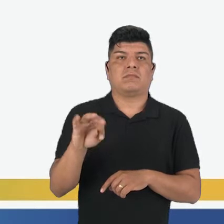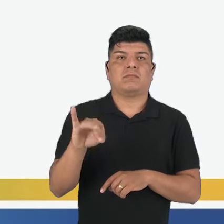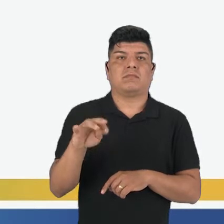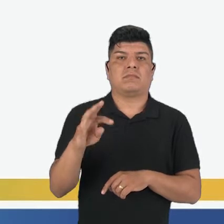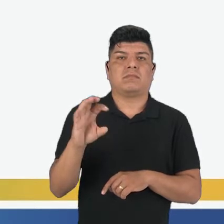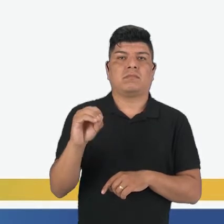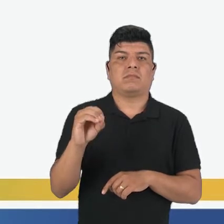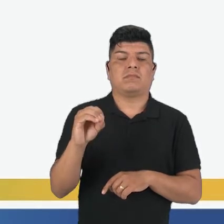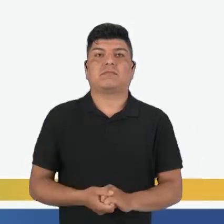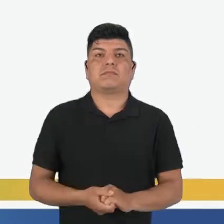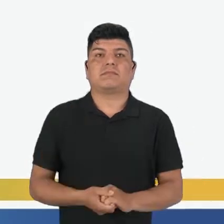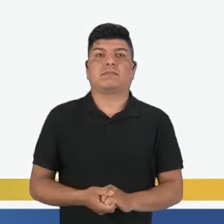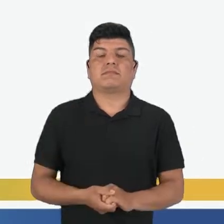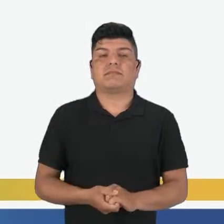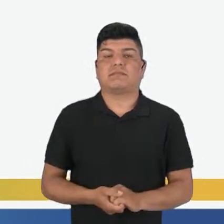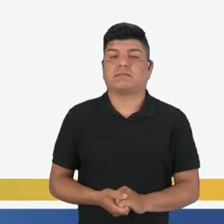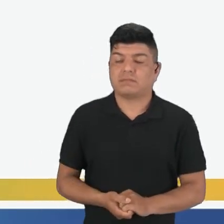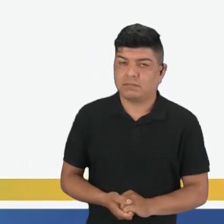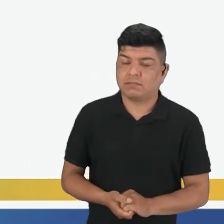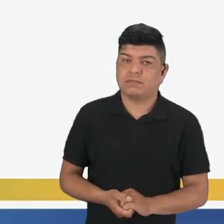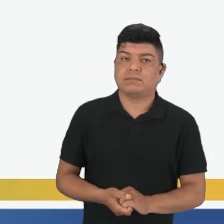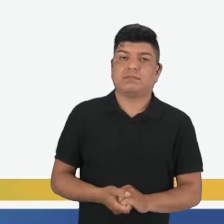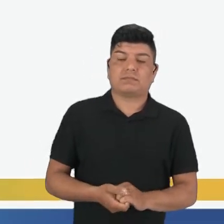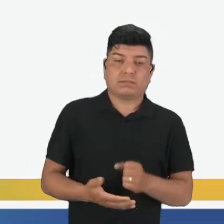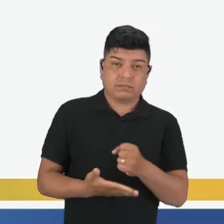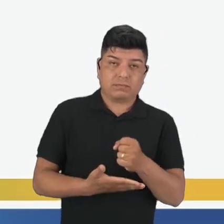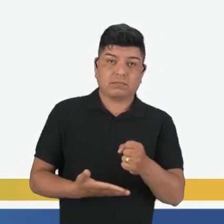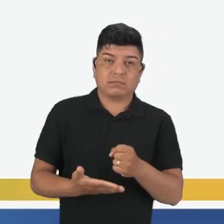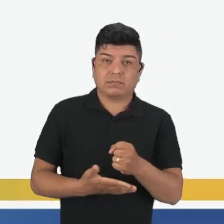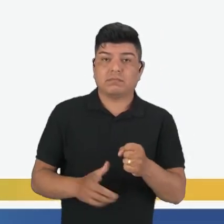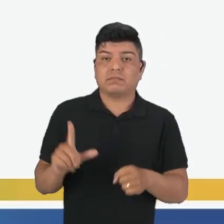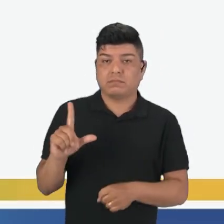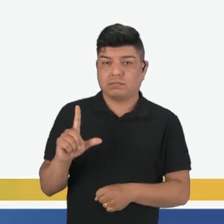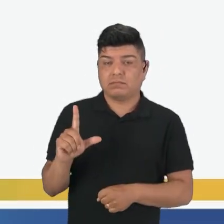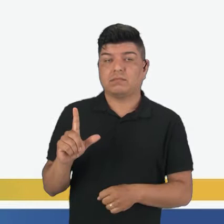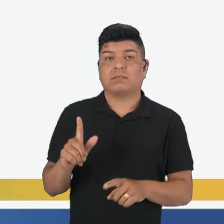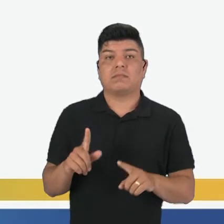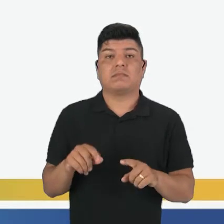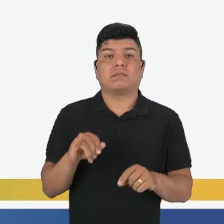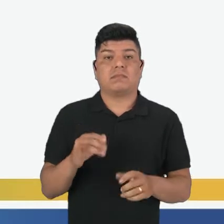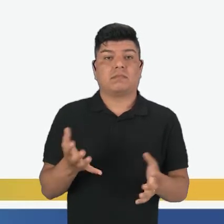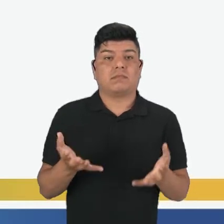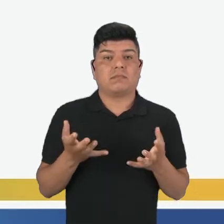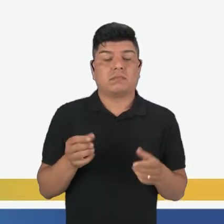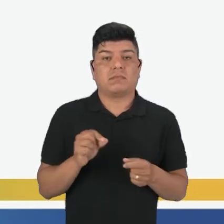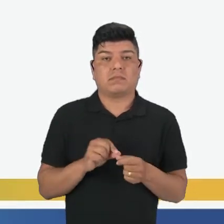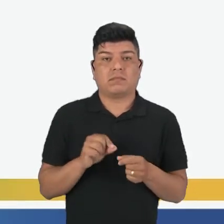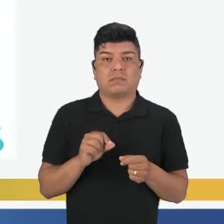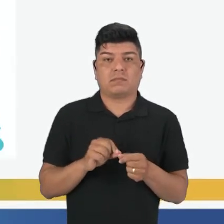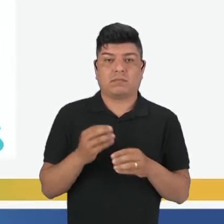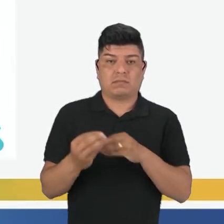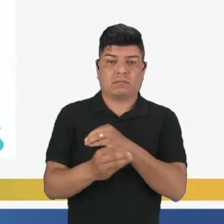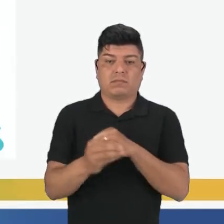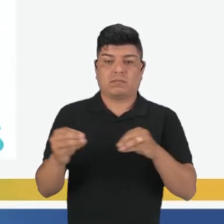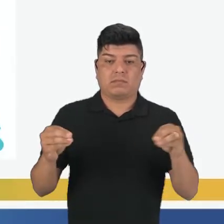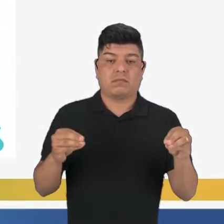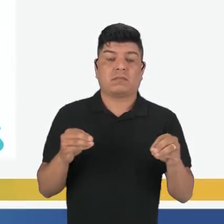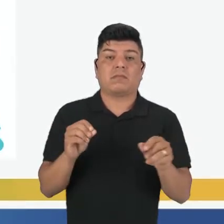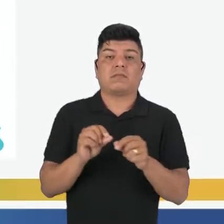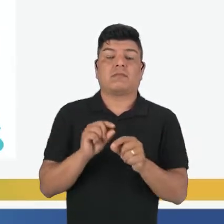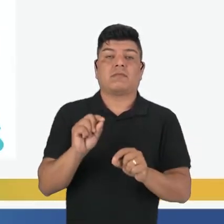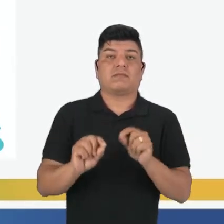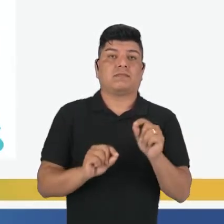seus múltiplos. Então, a base é o litro. E se eu quiser fazer alguma conversão, o que